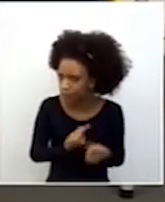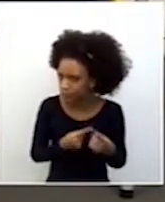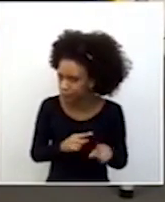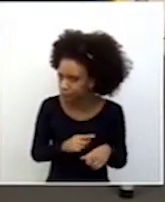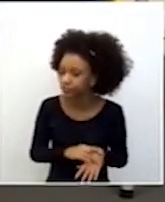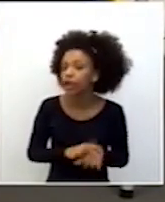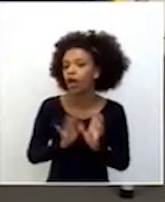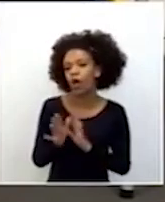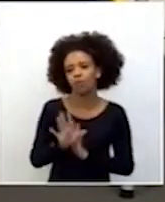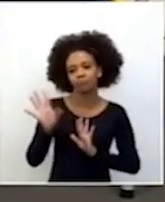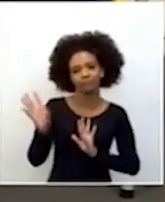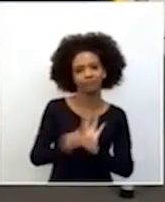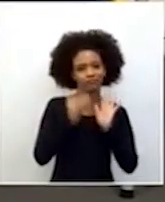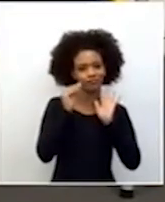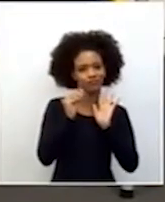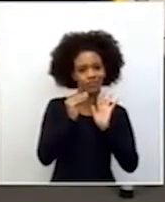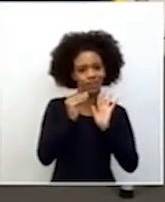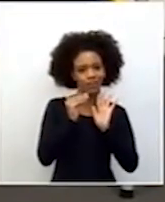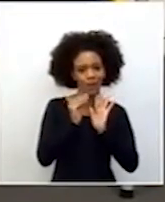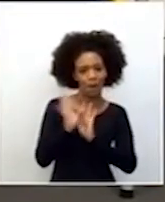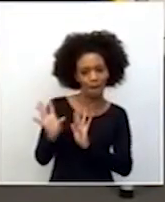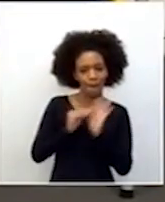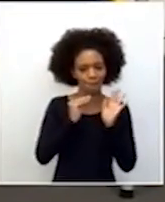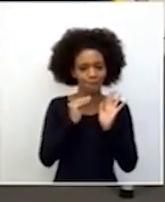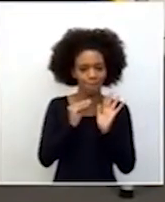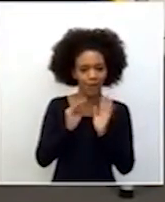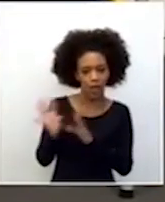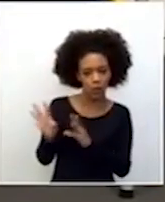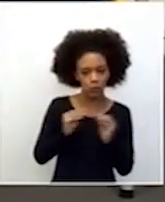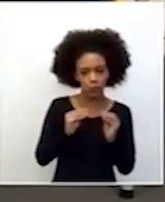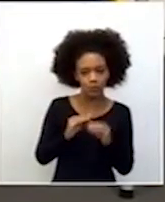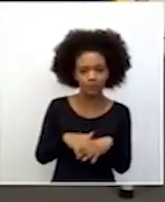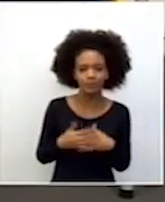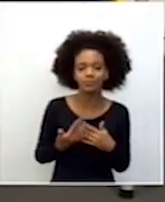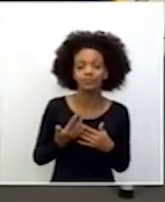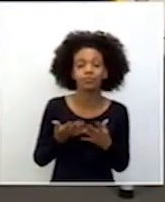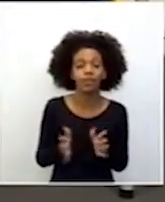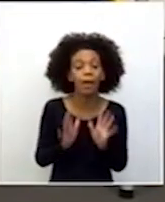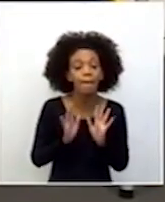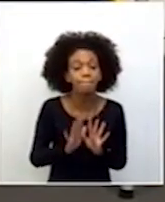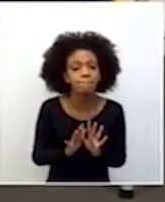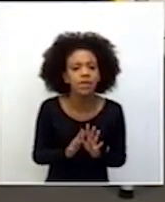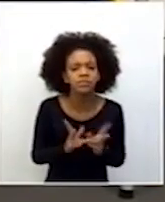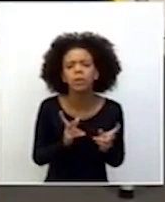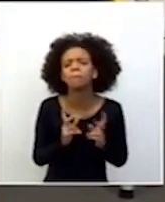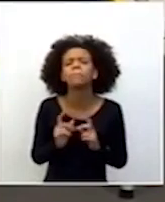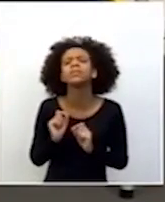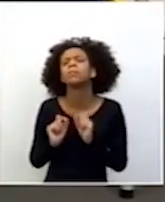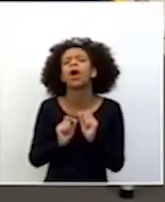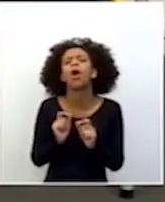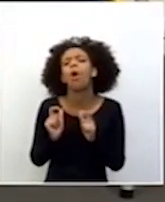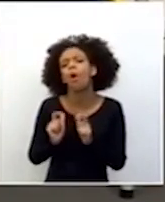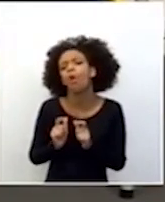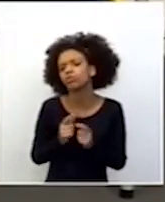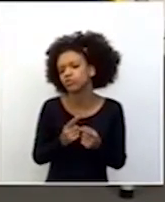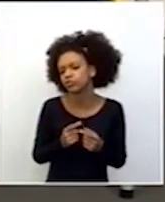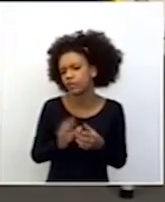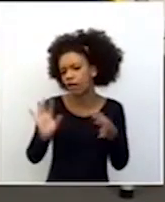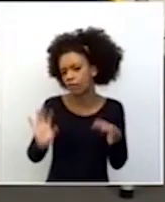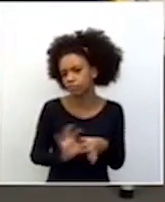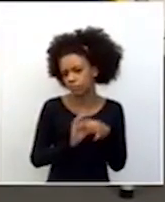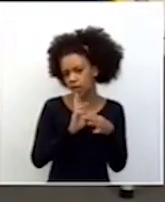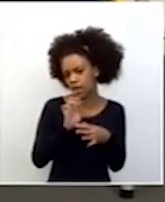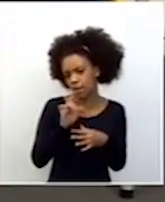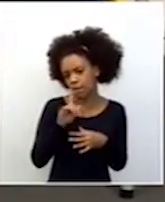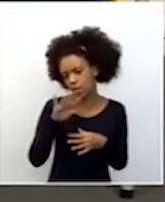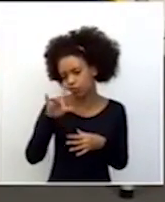exemplo da mãe, já puxa o gancho, faz essa correlação. Algum aluno percebeu onde é que está a relação da palavra